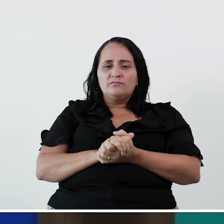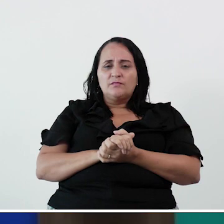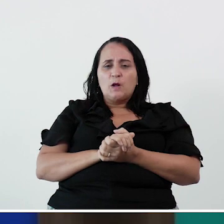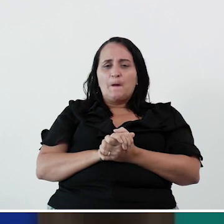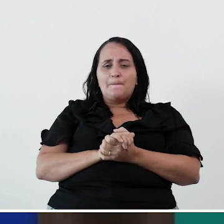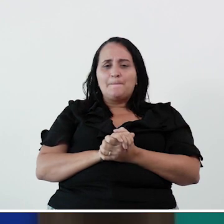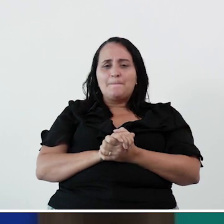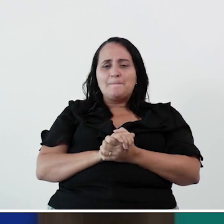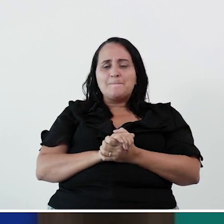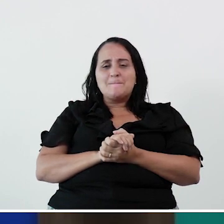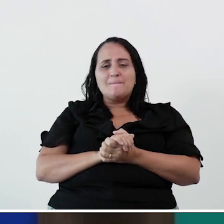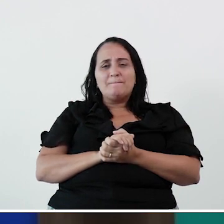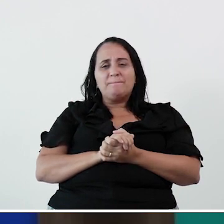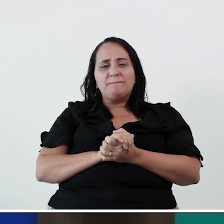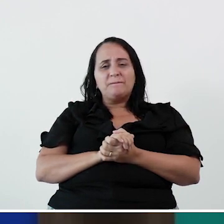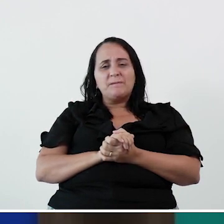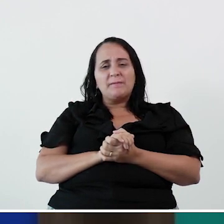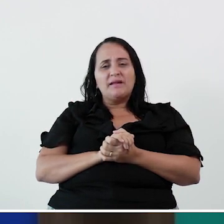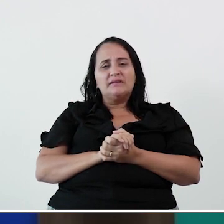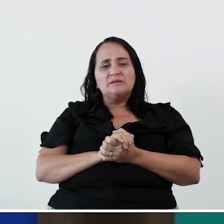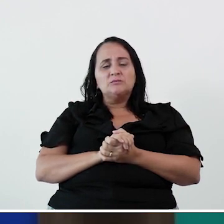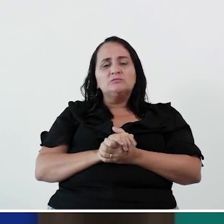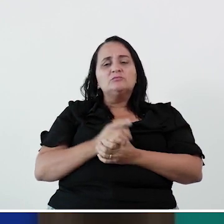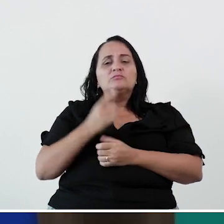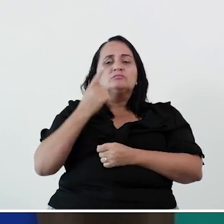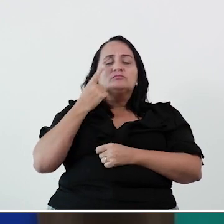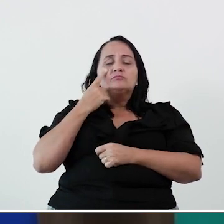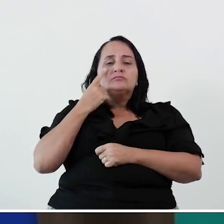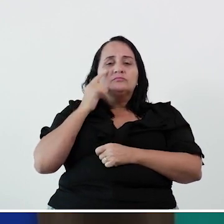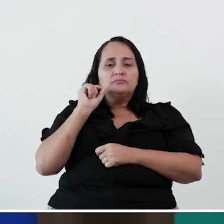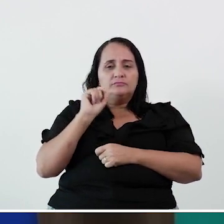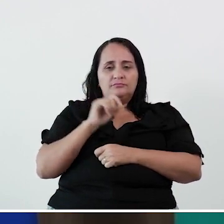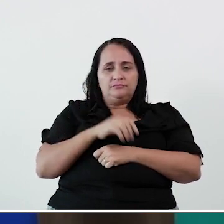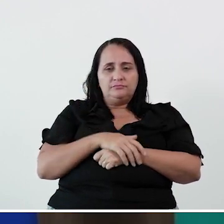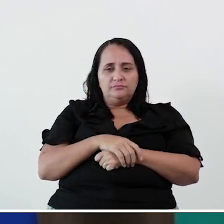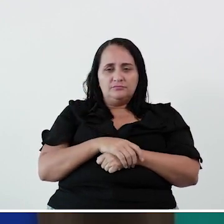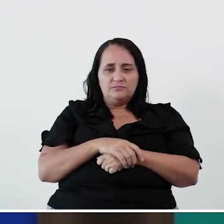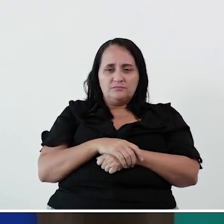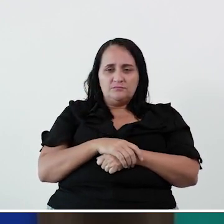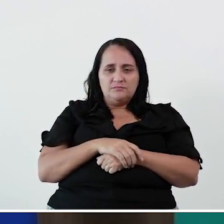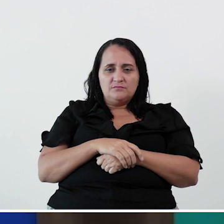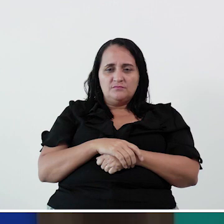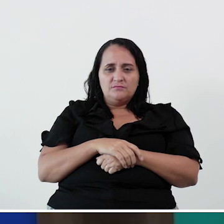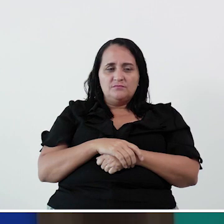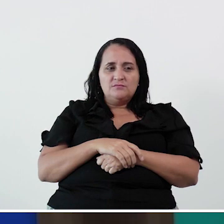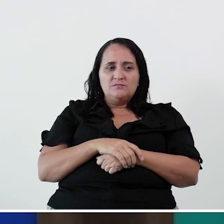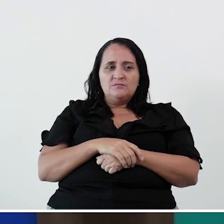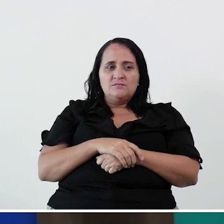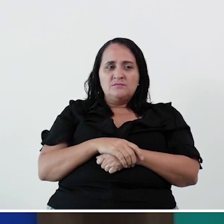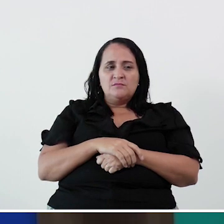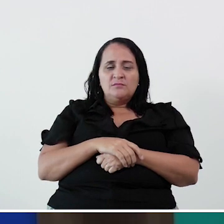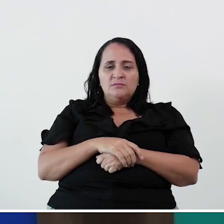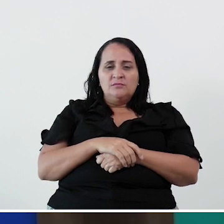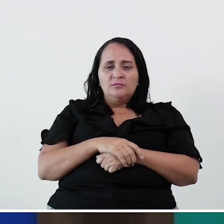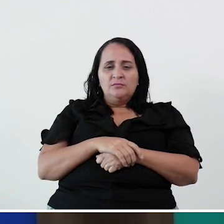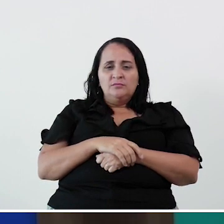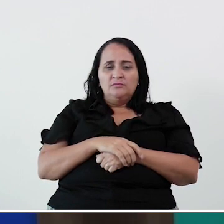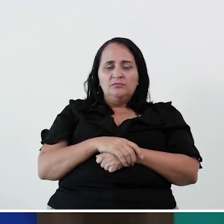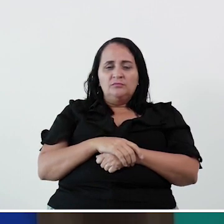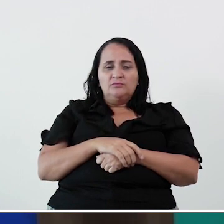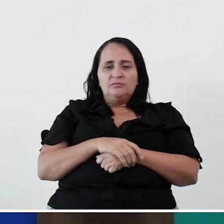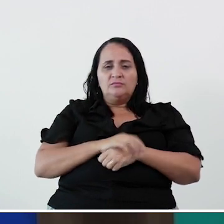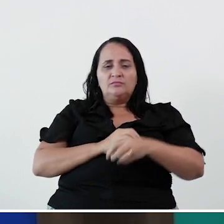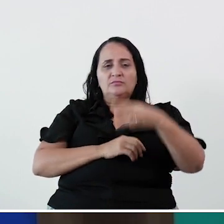números racionais. Nós vimos que eu posso representar, por exemplo,